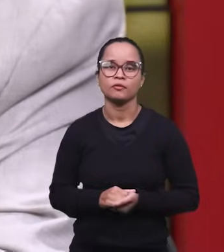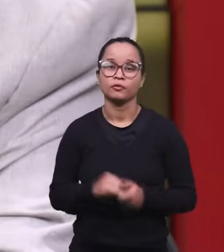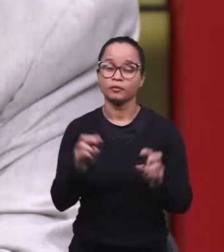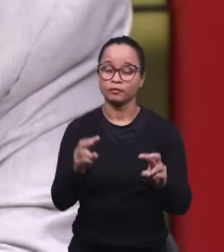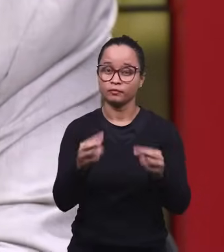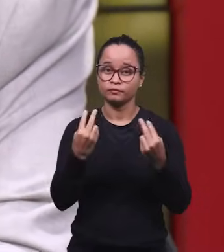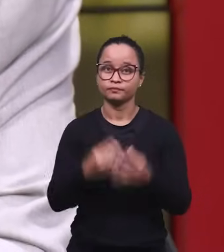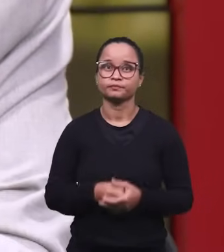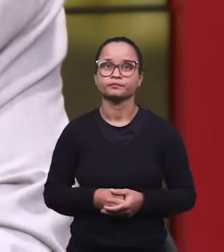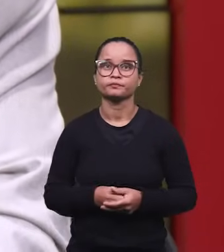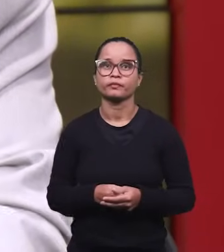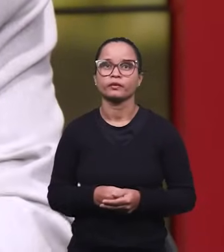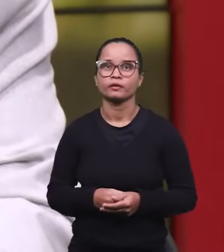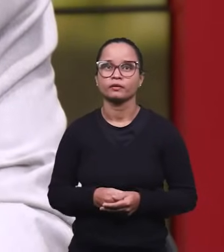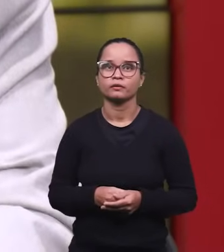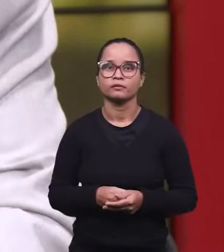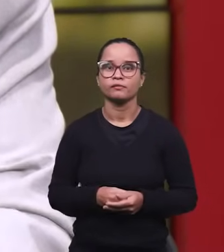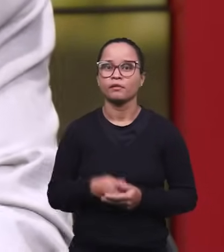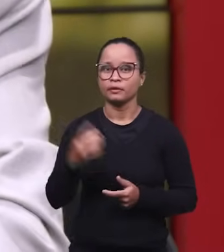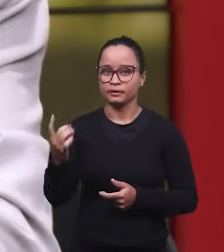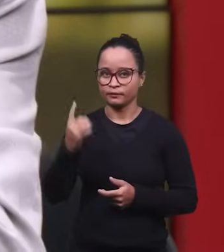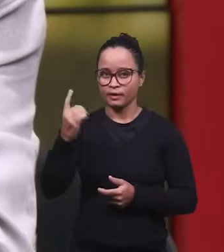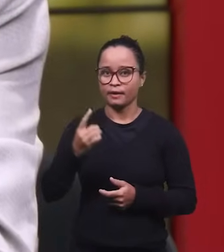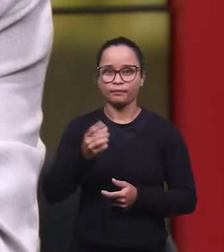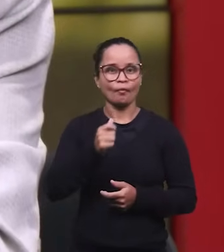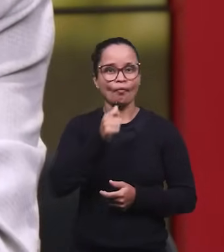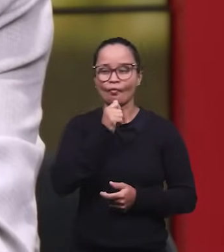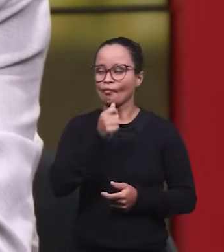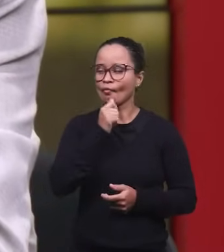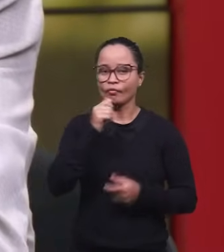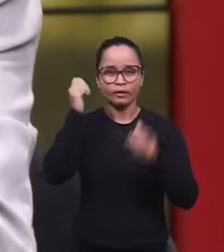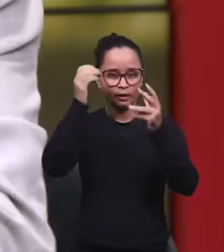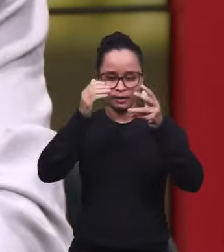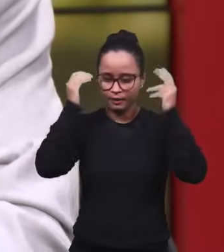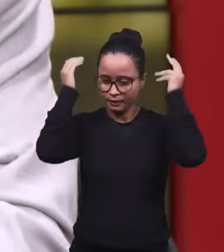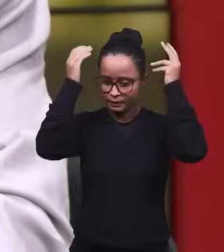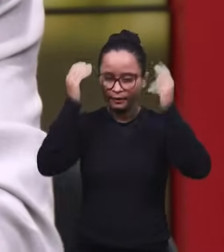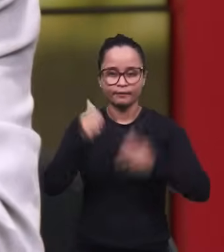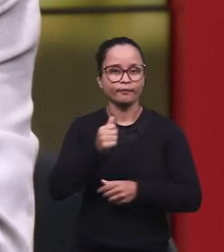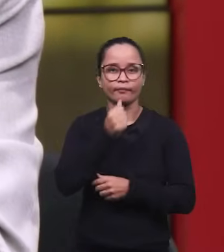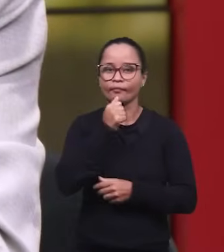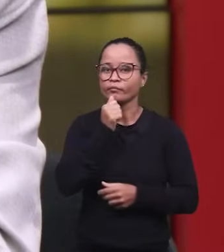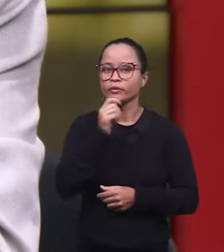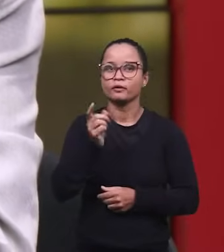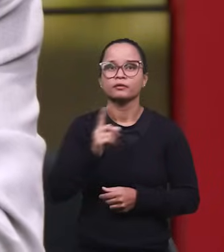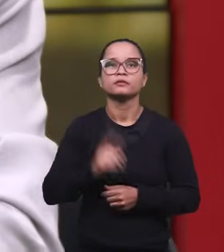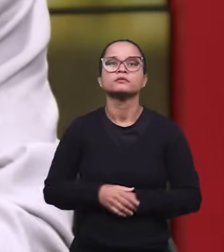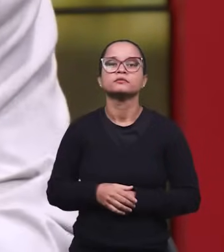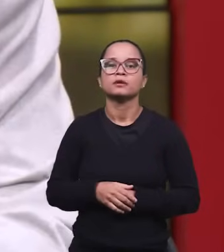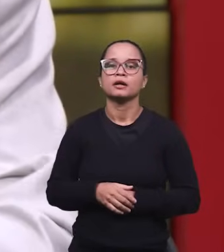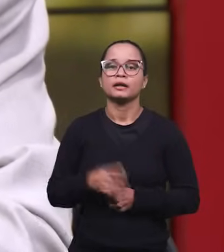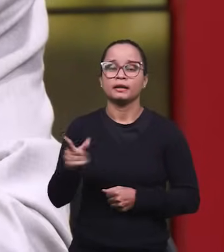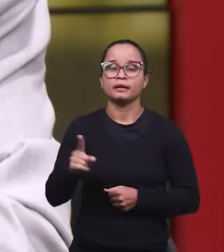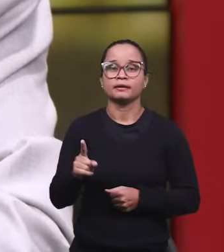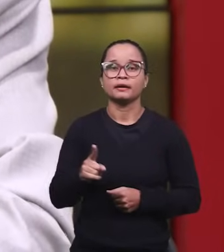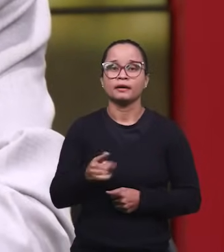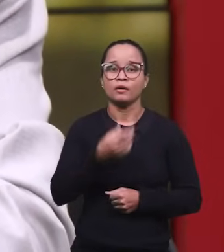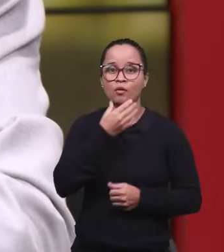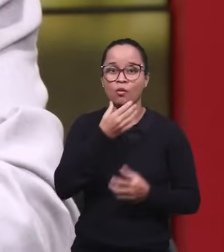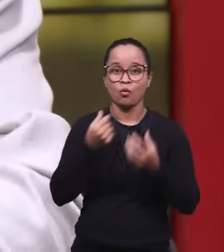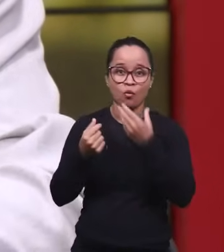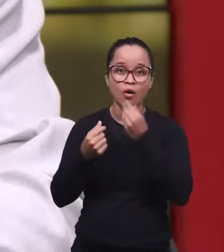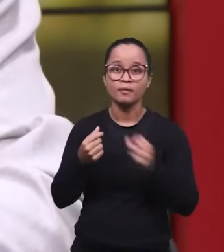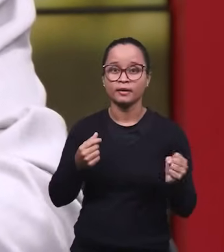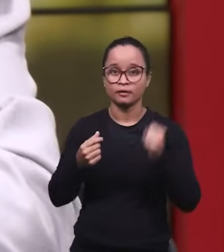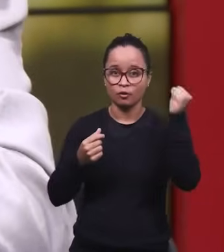você que está nos assistindo, né, Davi ainda não havia assumido o reino em Israel, não havia assumido o governo de Israel ainda, estava sendo perseguido por